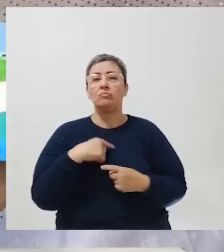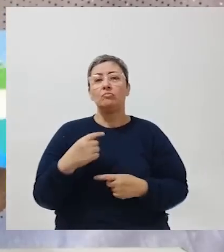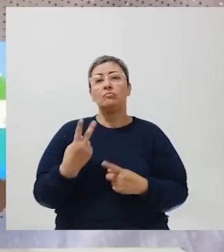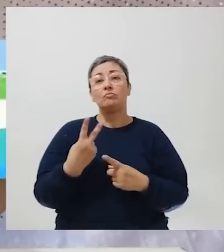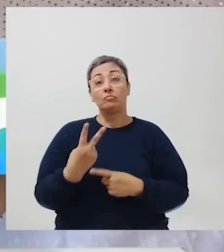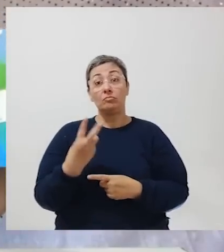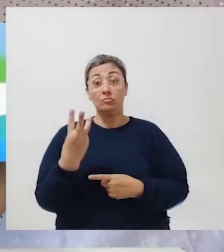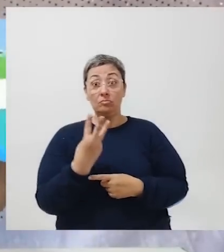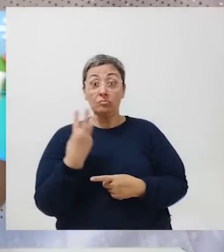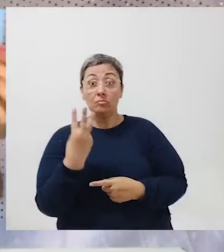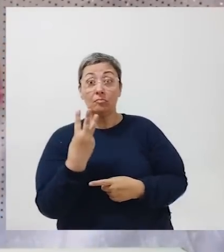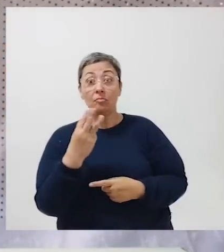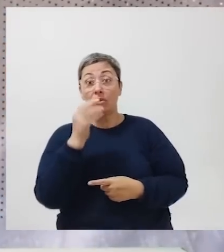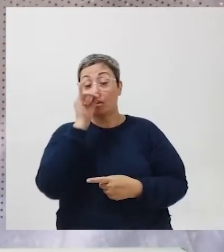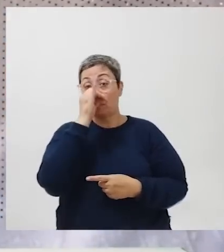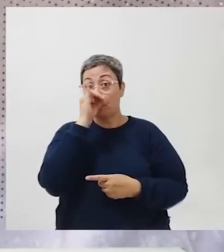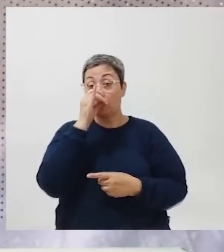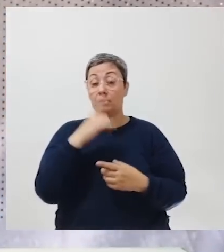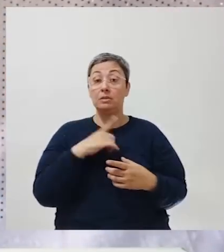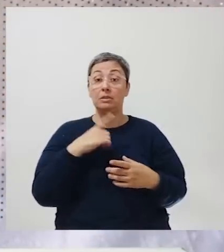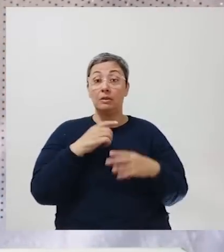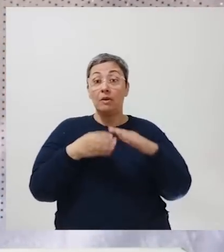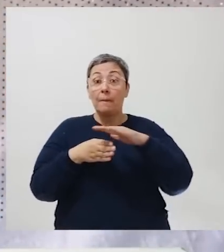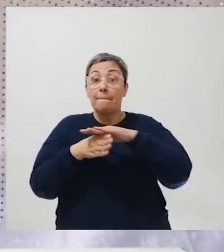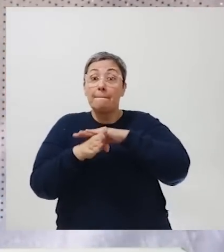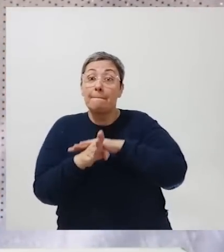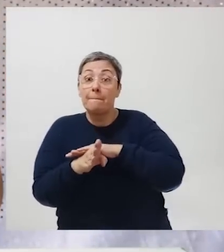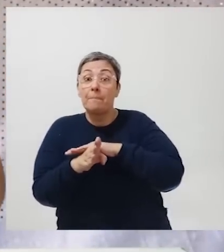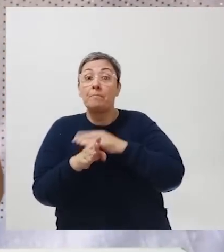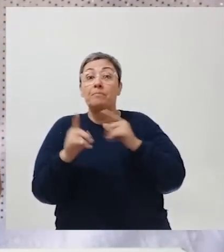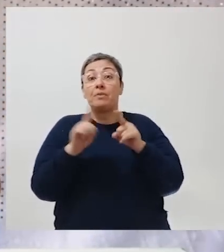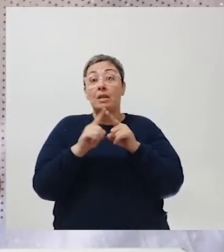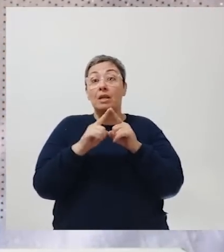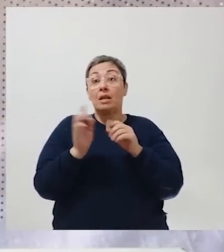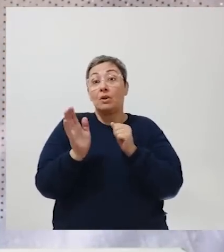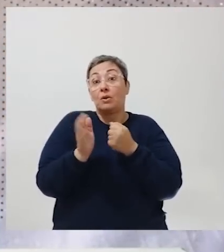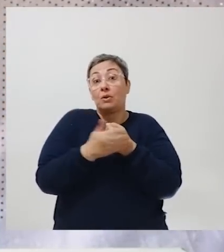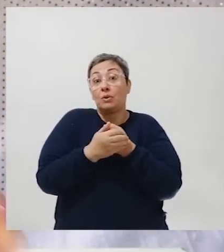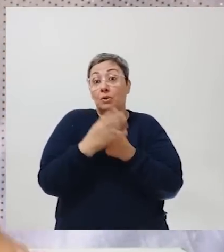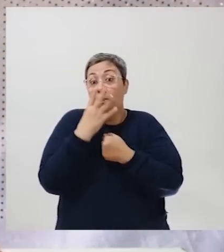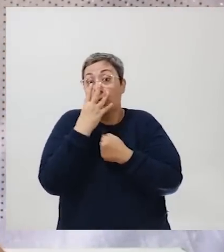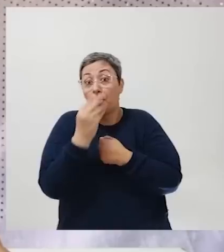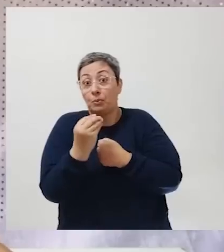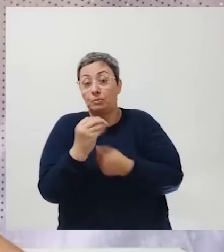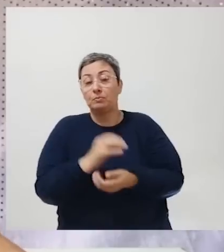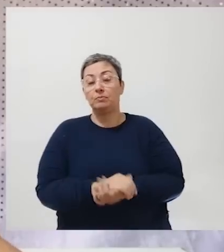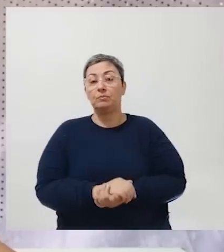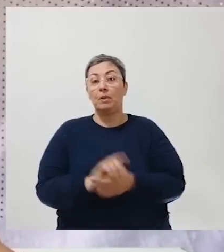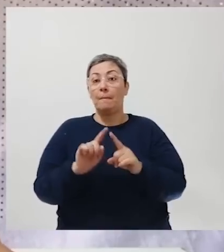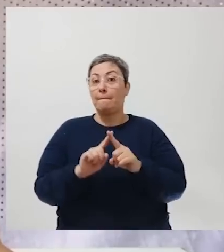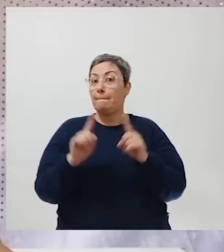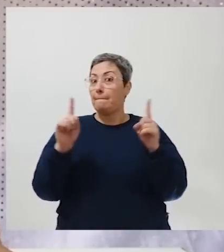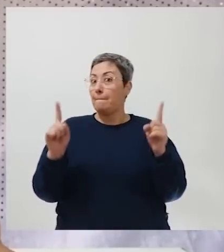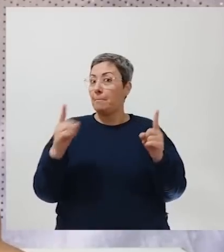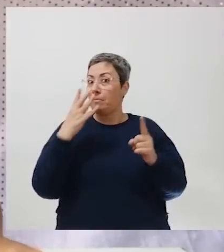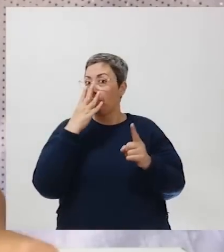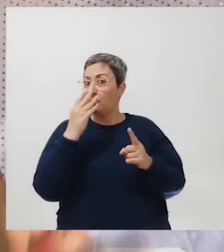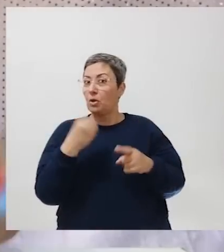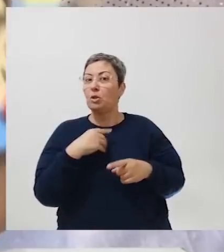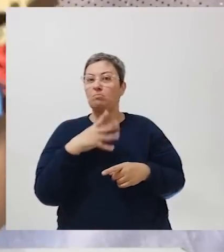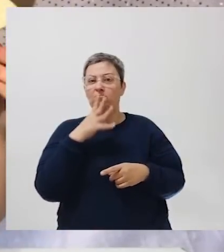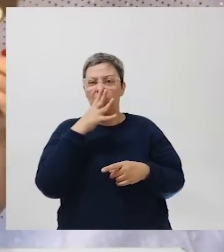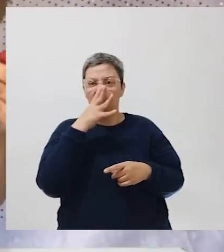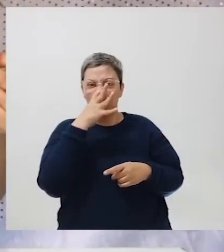3 porquinhos, então, estavam lá dentro, escondidos do lobo. Mas o lobo,